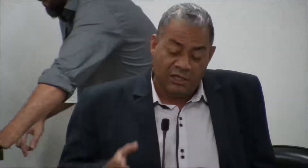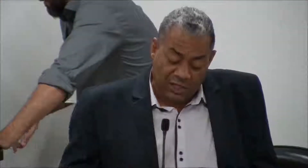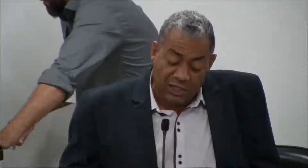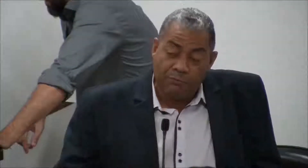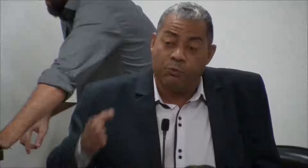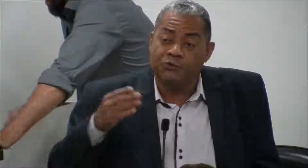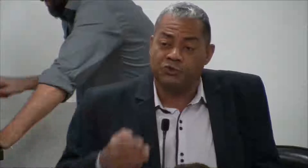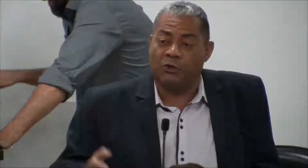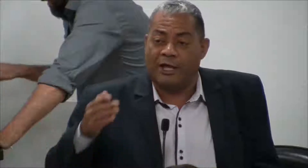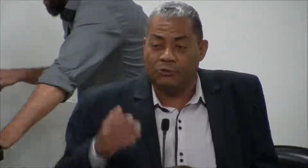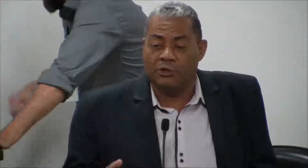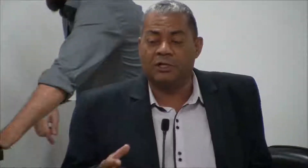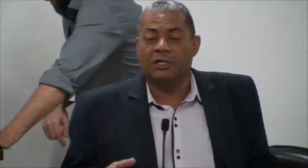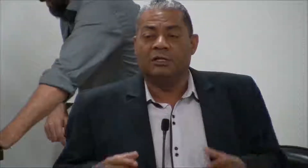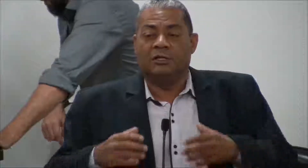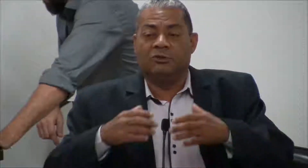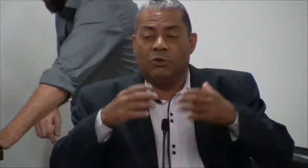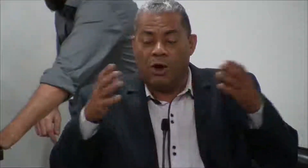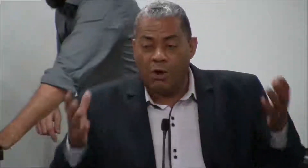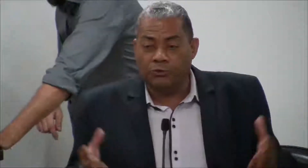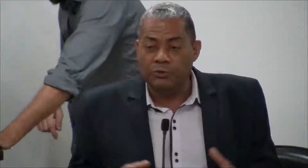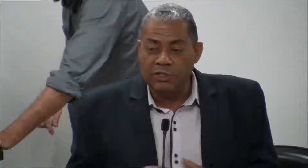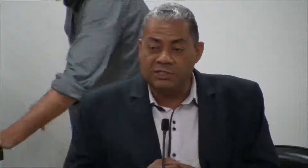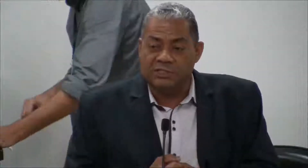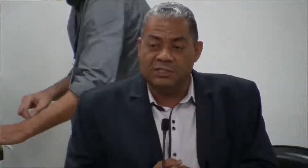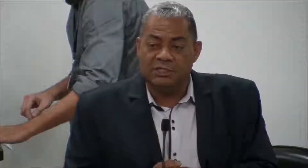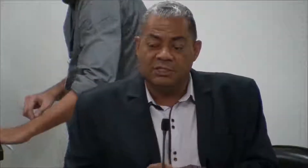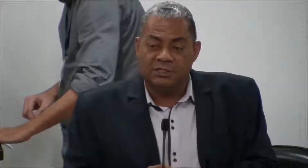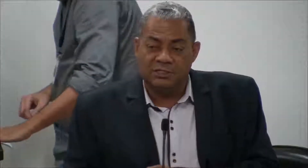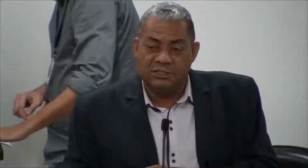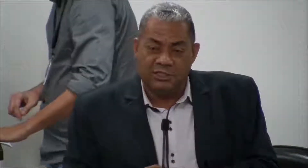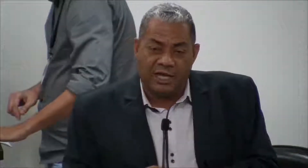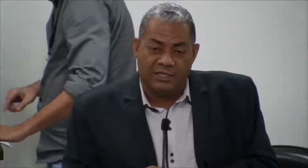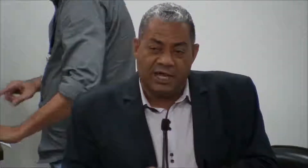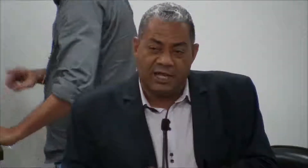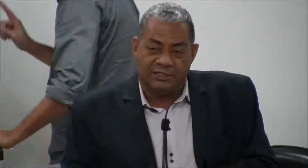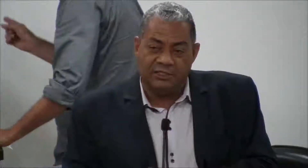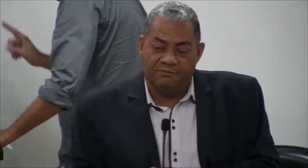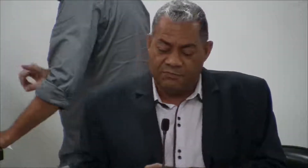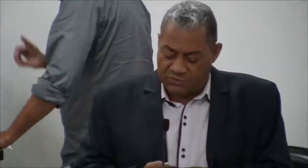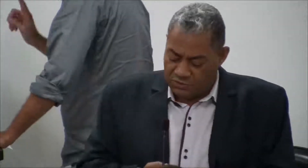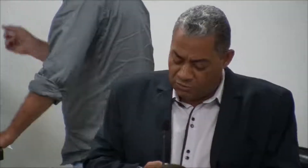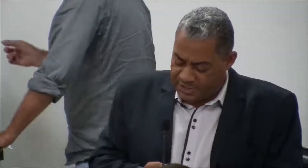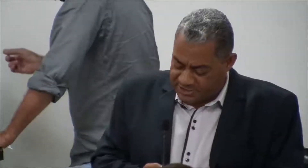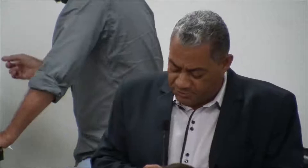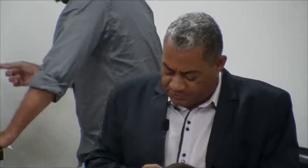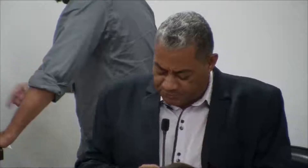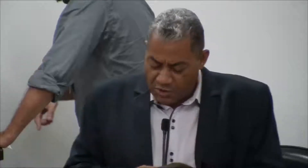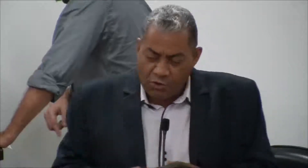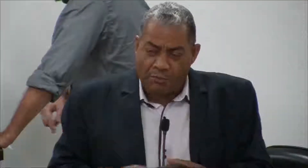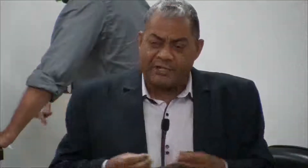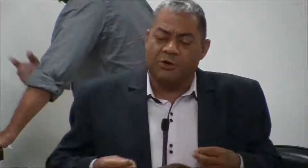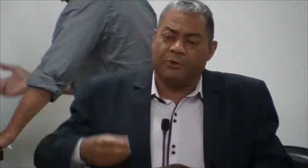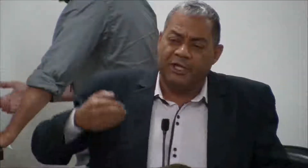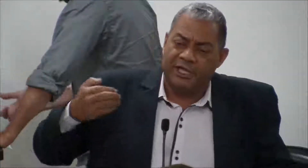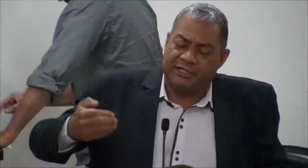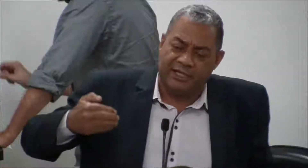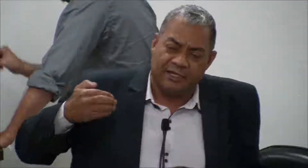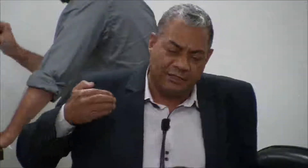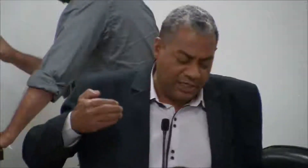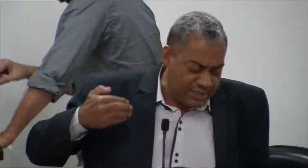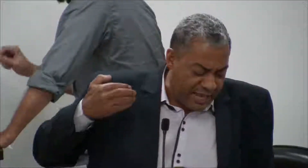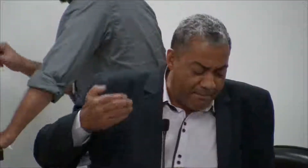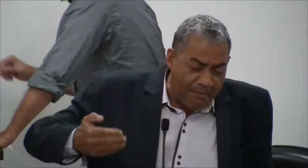e impulsionador do alto índice da idade no Brasil. O Brasil